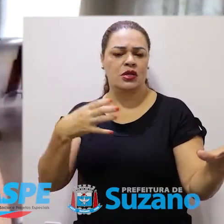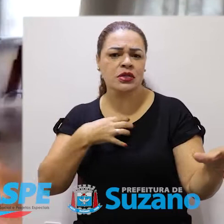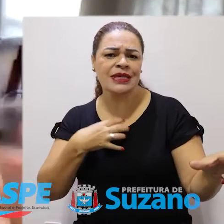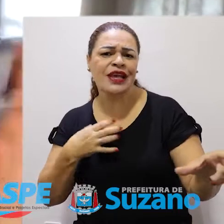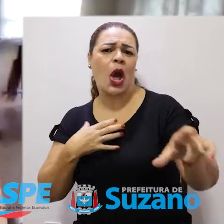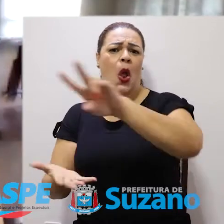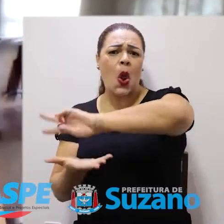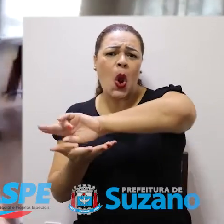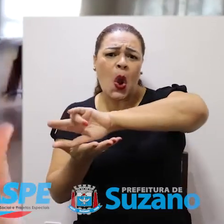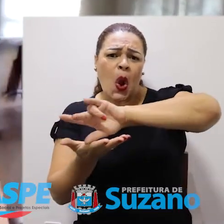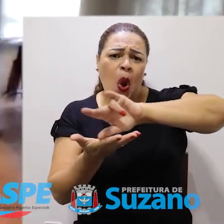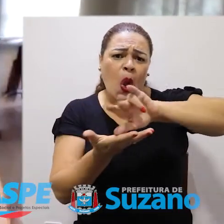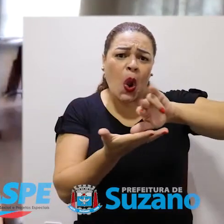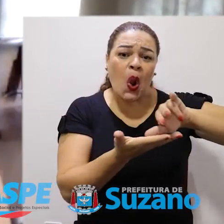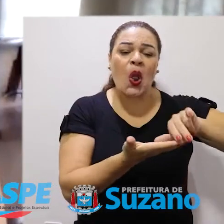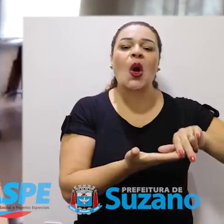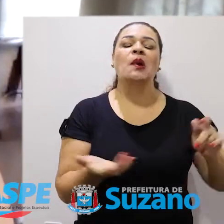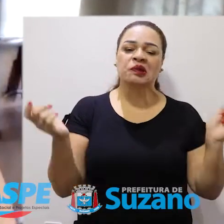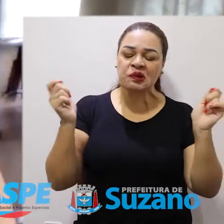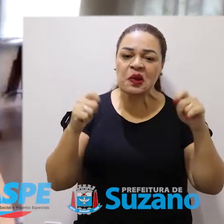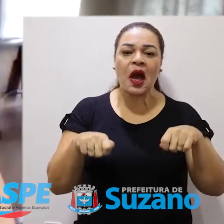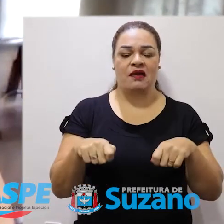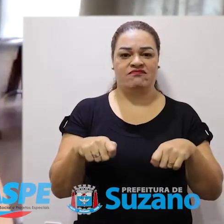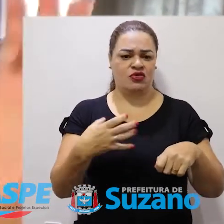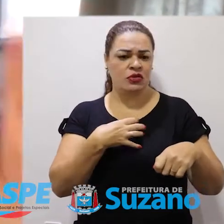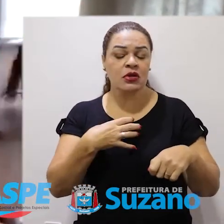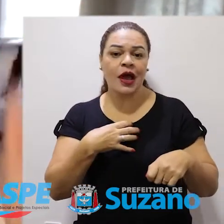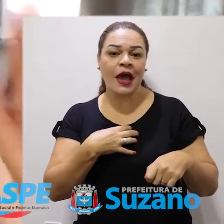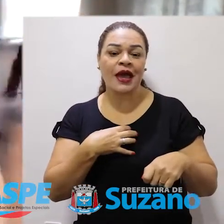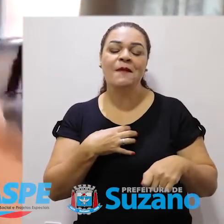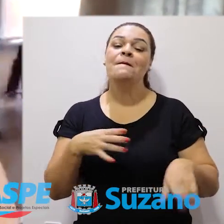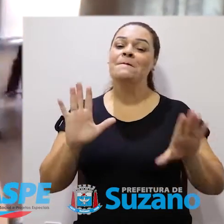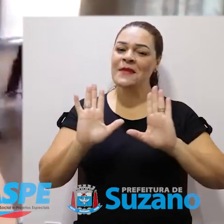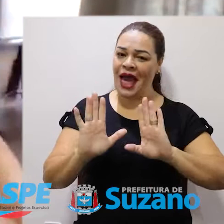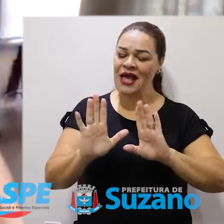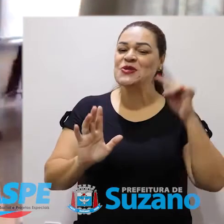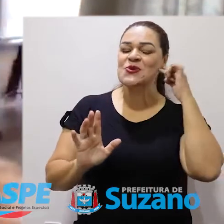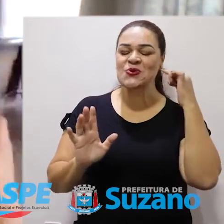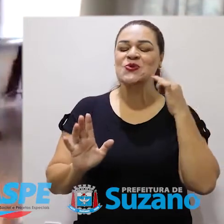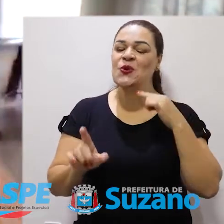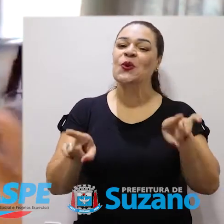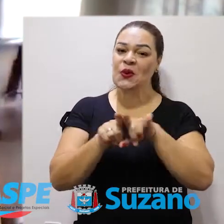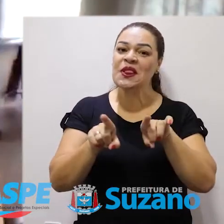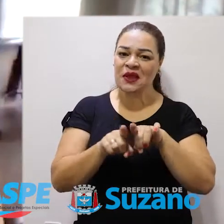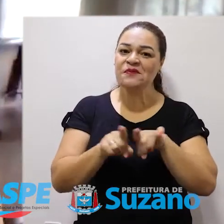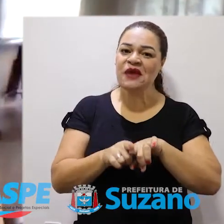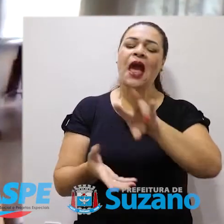multissensorial, porque a gente tem a possibilidade de desenvolvimento multissensorial, e os surdos vão também, né, se